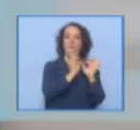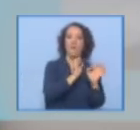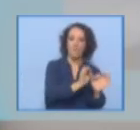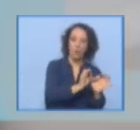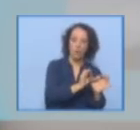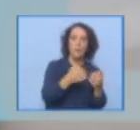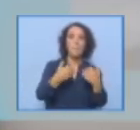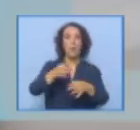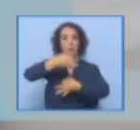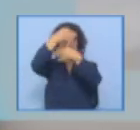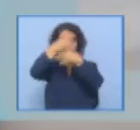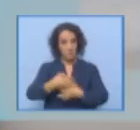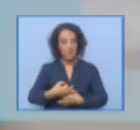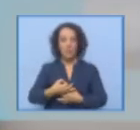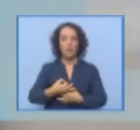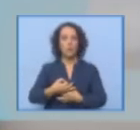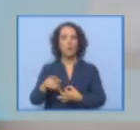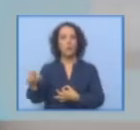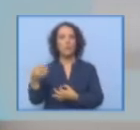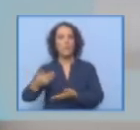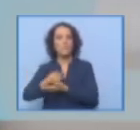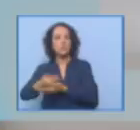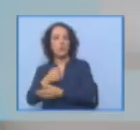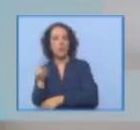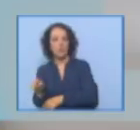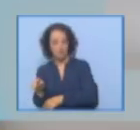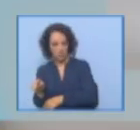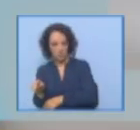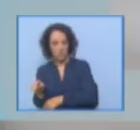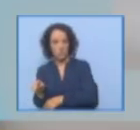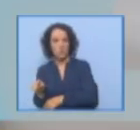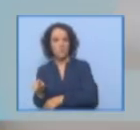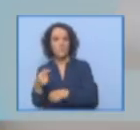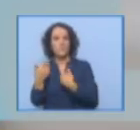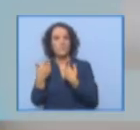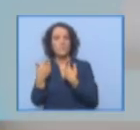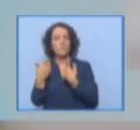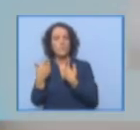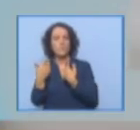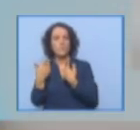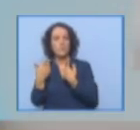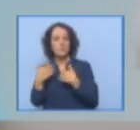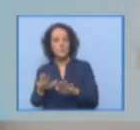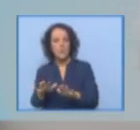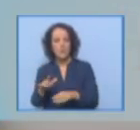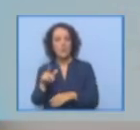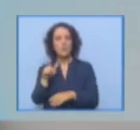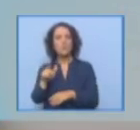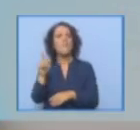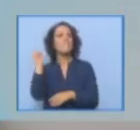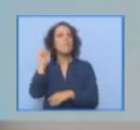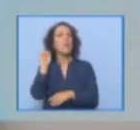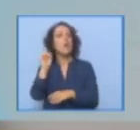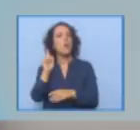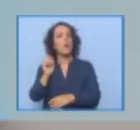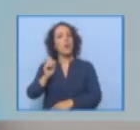mais afirmativo, ela pertenceu aos evangélicos. E, do ponto de vista estritamente do que são os valores católicos,